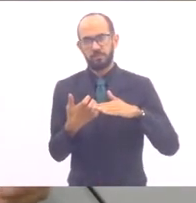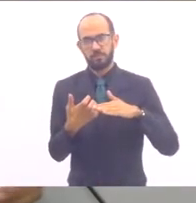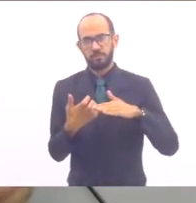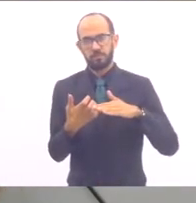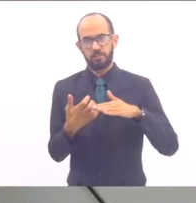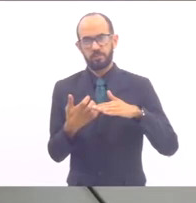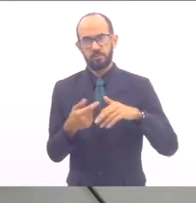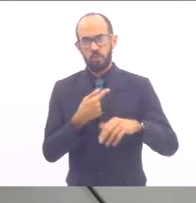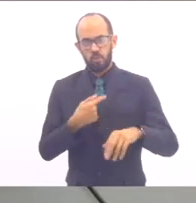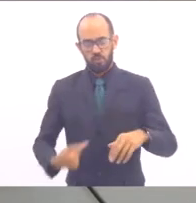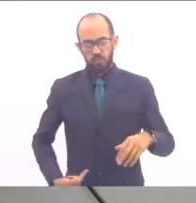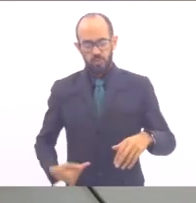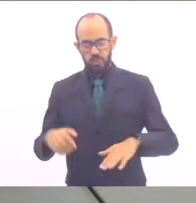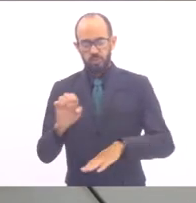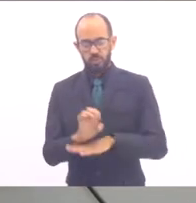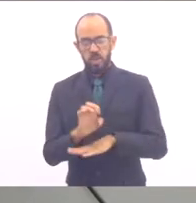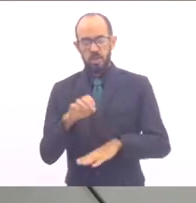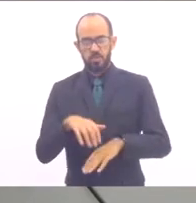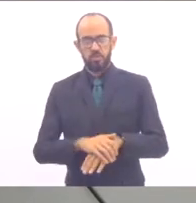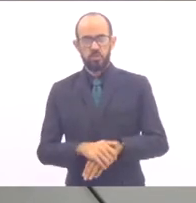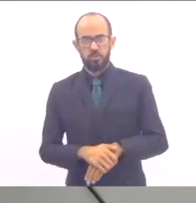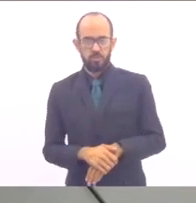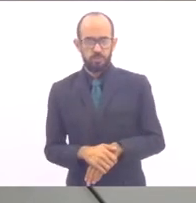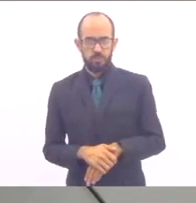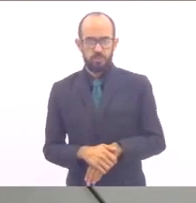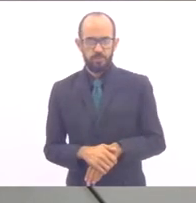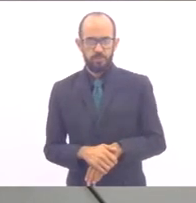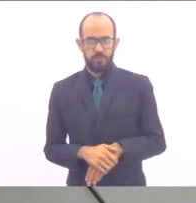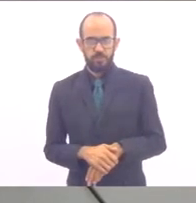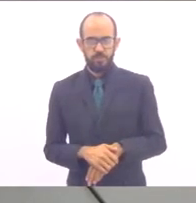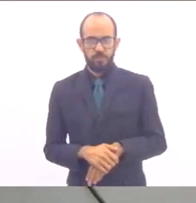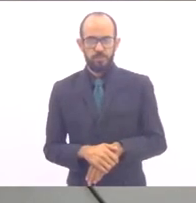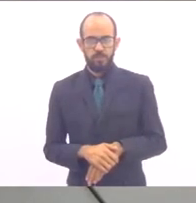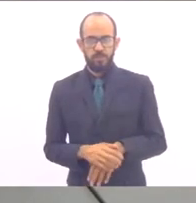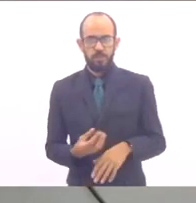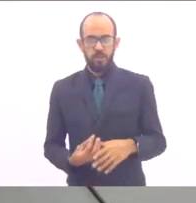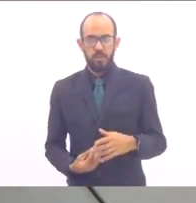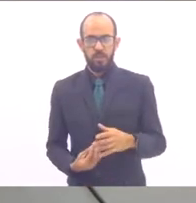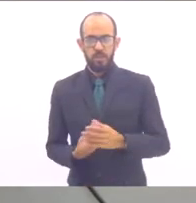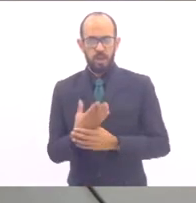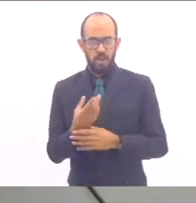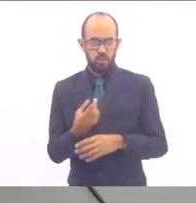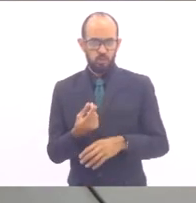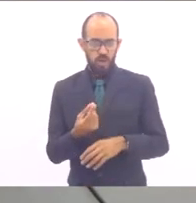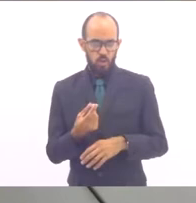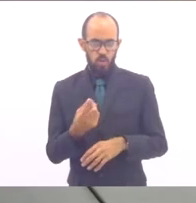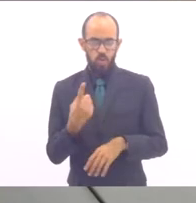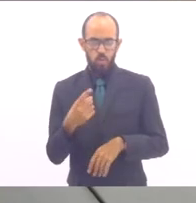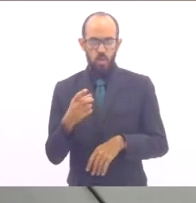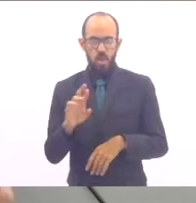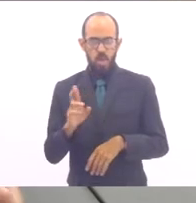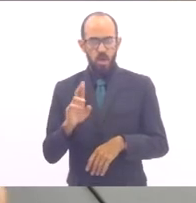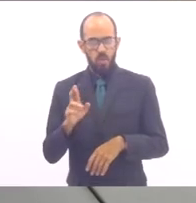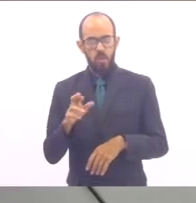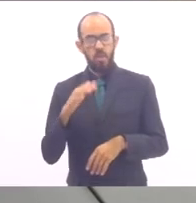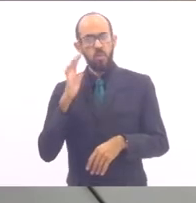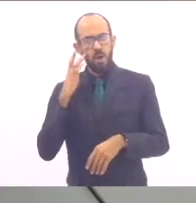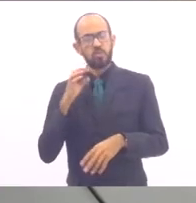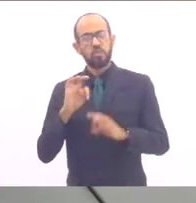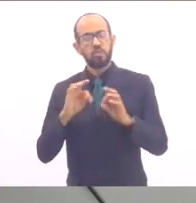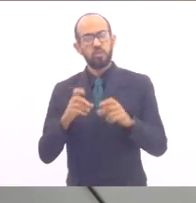com o governo do Estado, unisse todo mundo e determinasse o valor de R$1, acho que todo mundo reciclado do Rio de